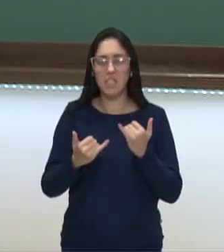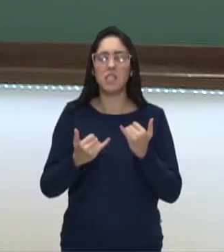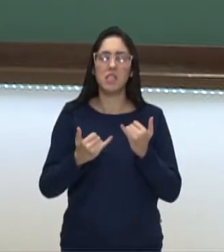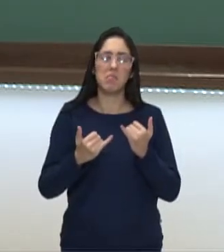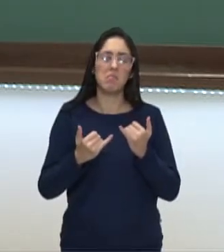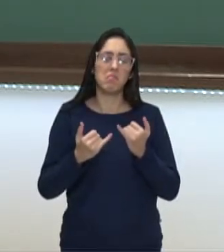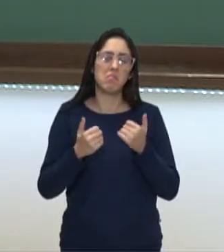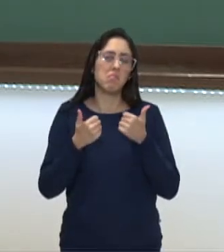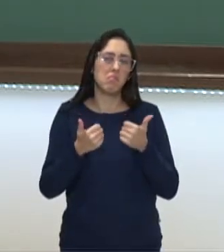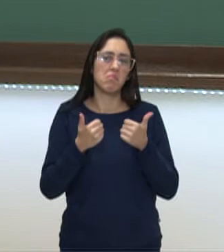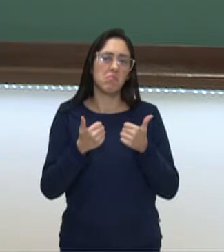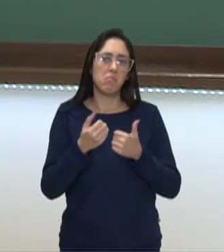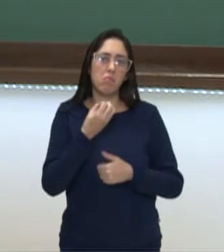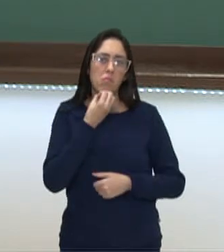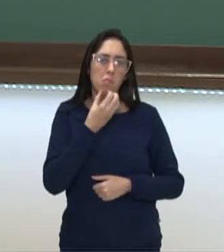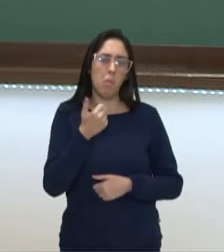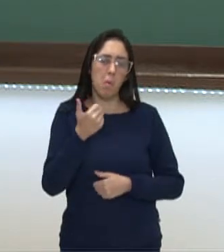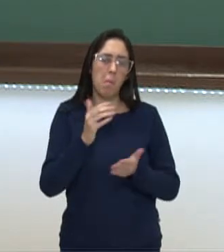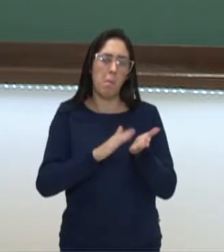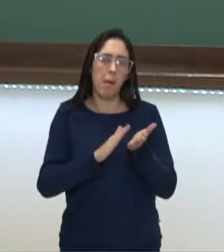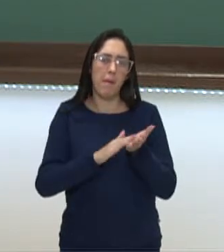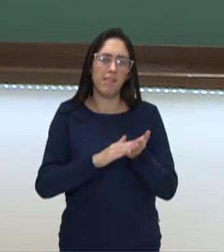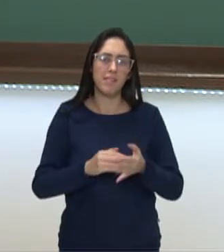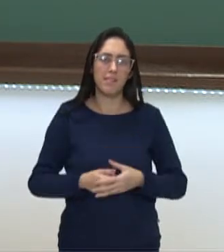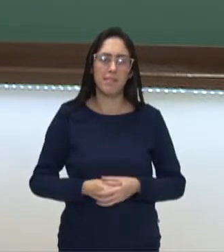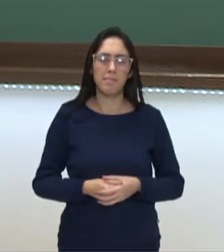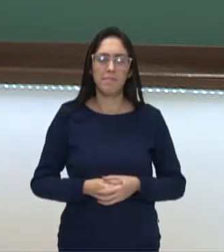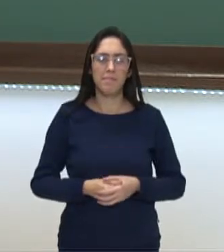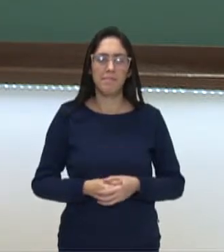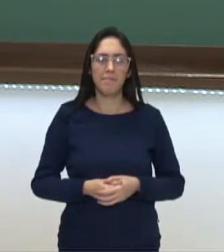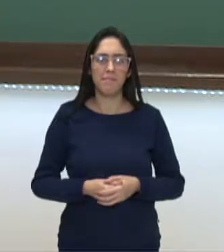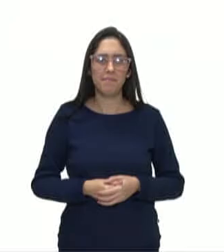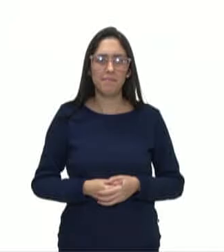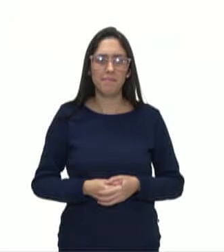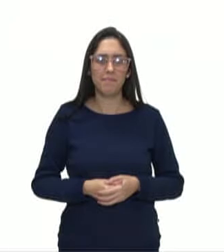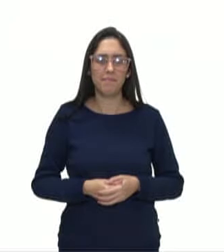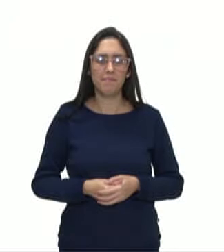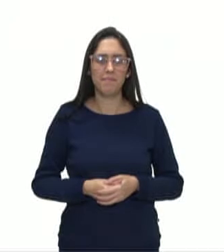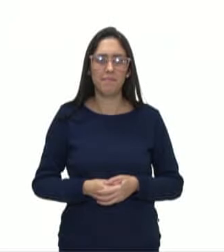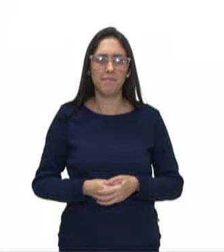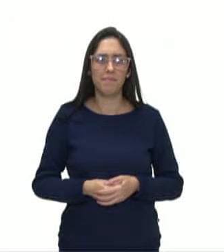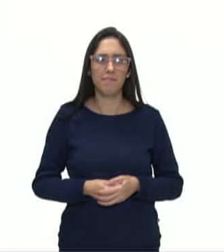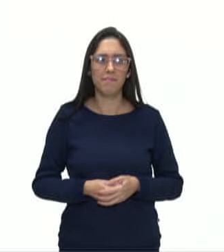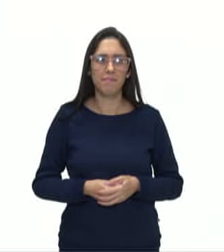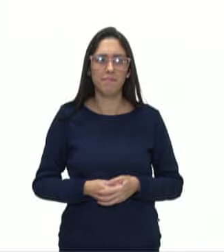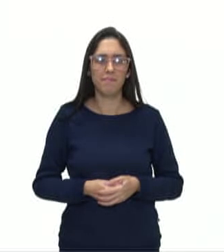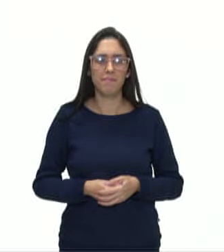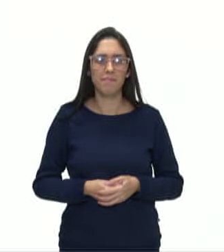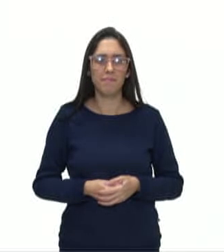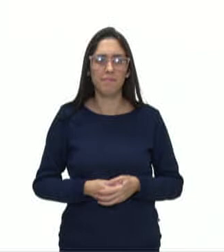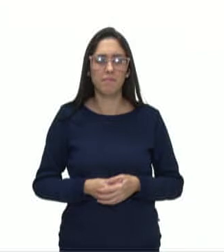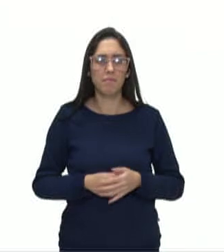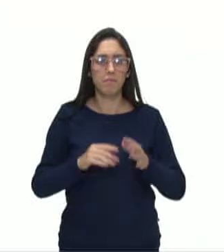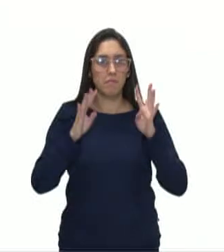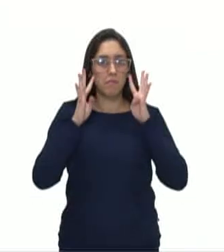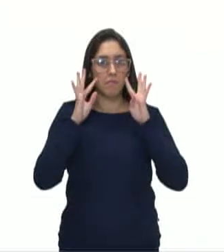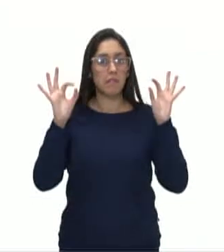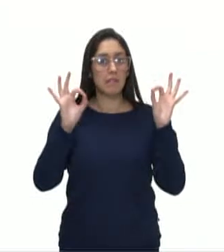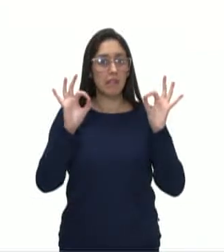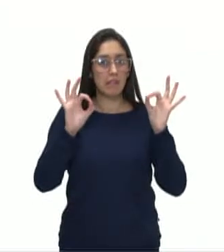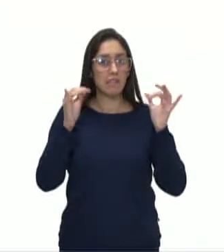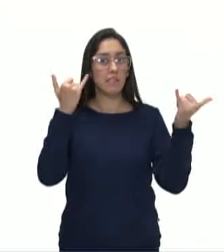aqui na aula, você está de parabéns. A saber, atencione nesta informação del